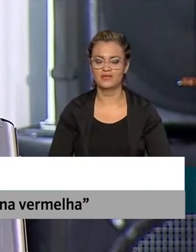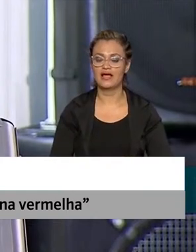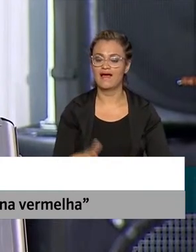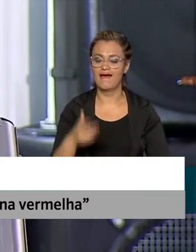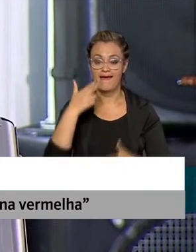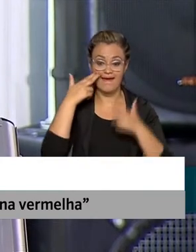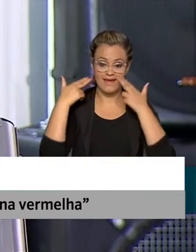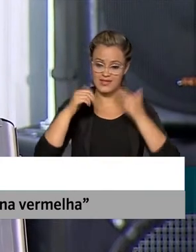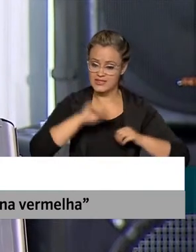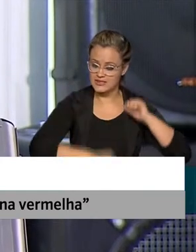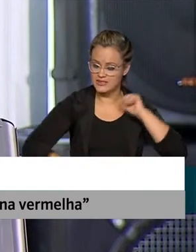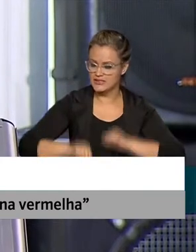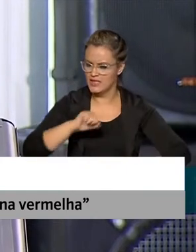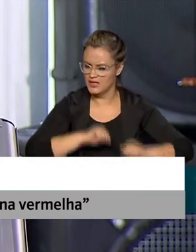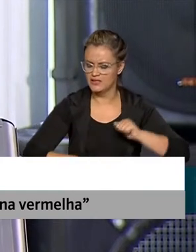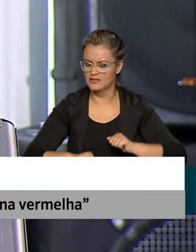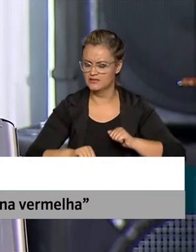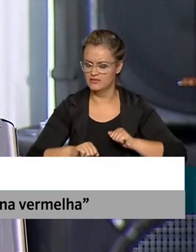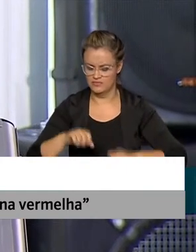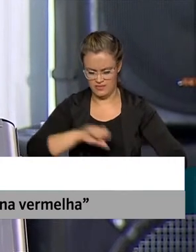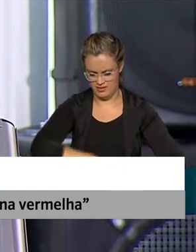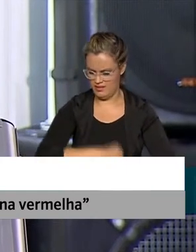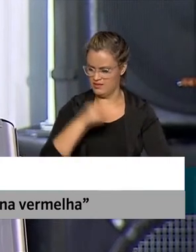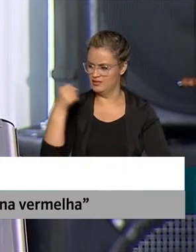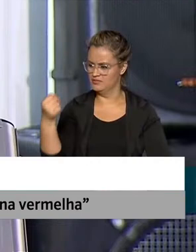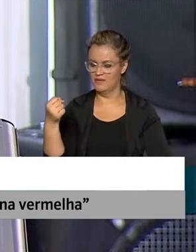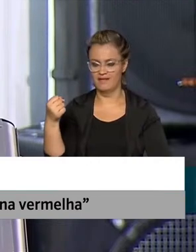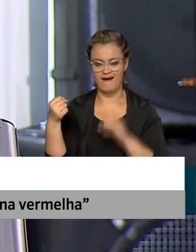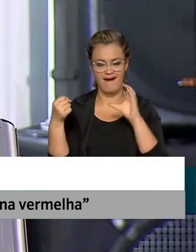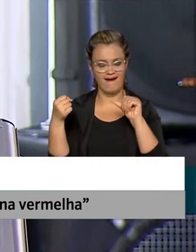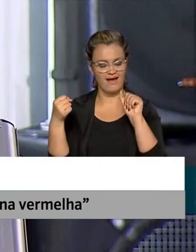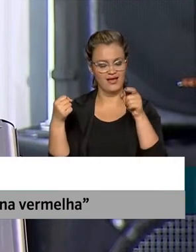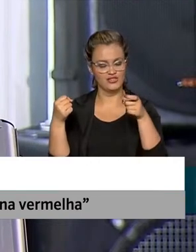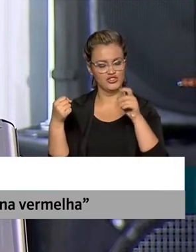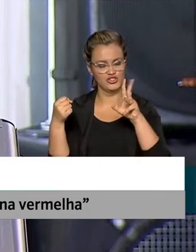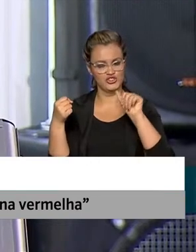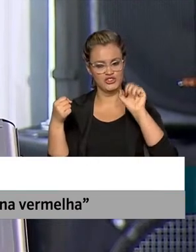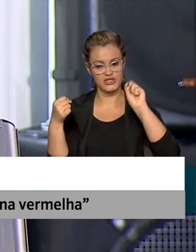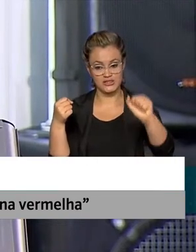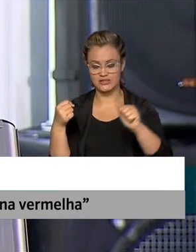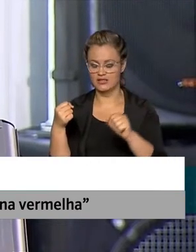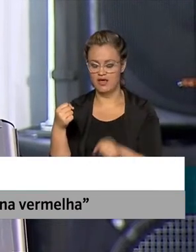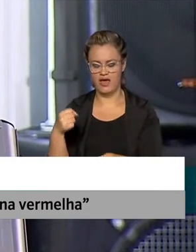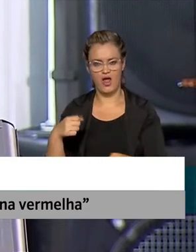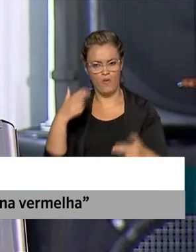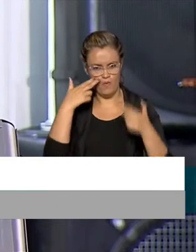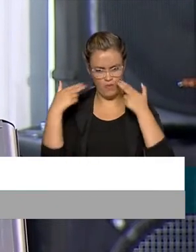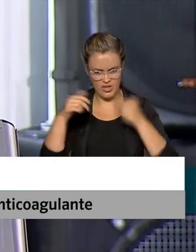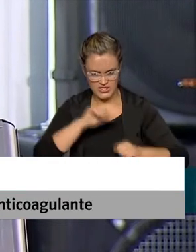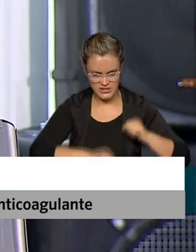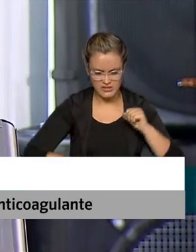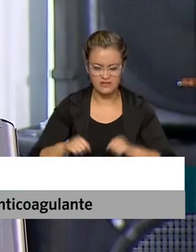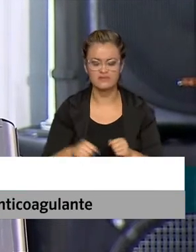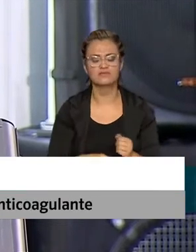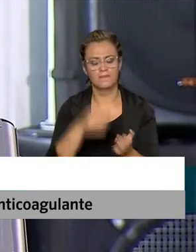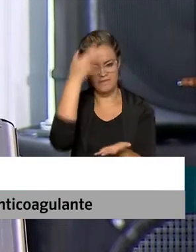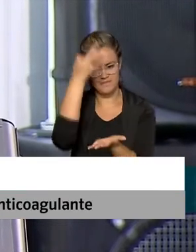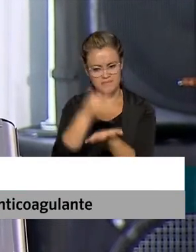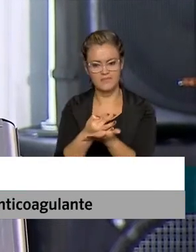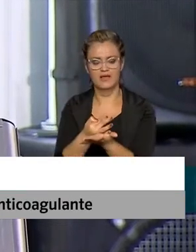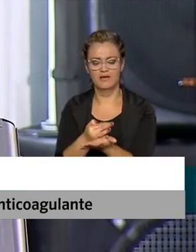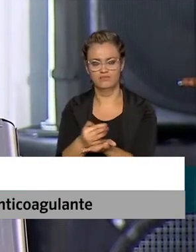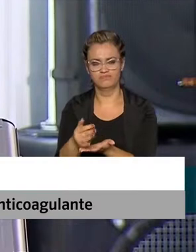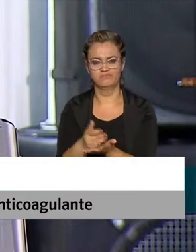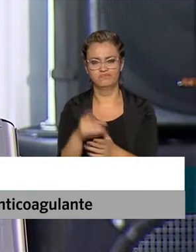Exército invicto, que sob a espada de Caxias sempre foi decisivo e leal aos anseios do povo brasileiro.